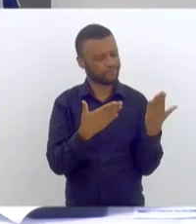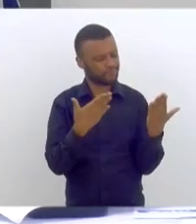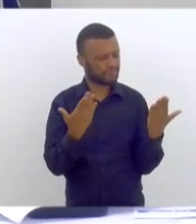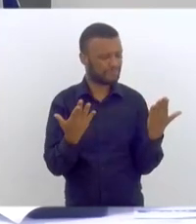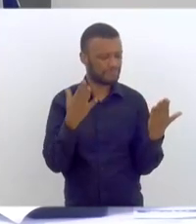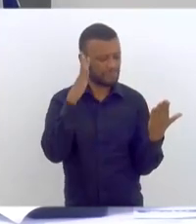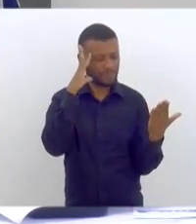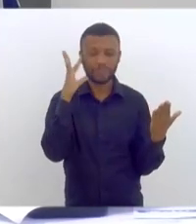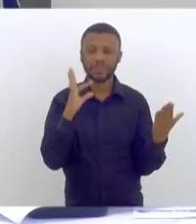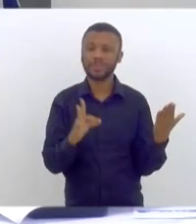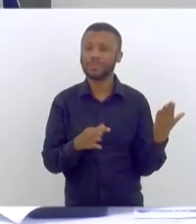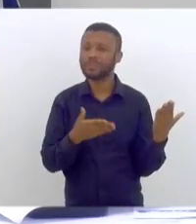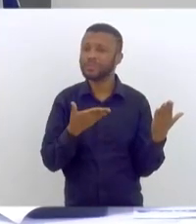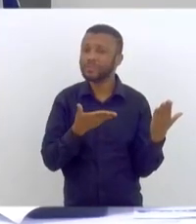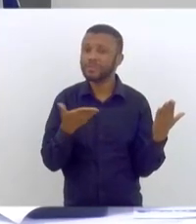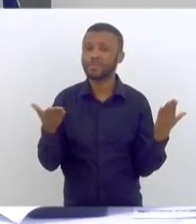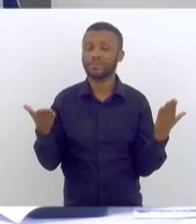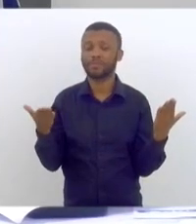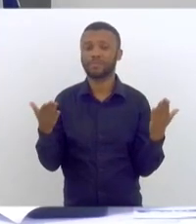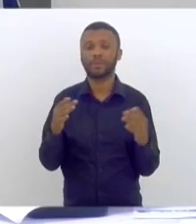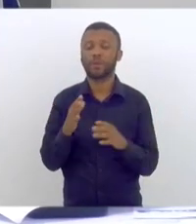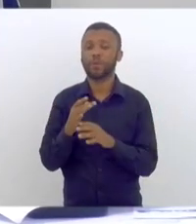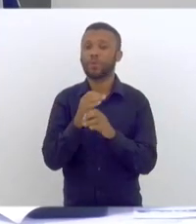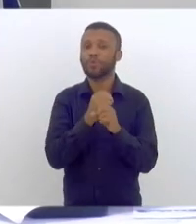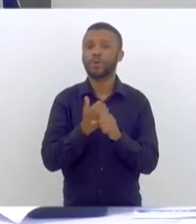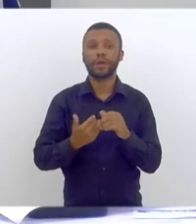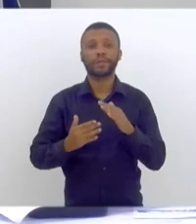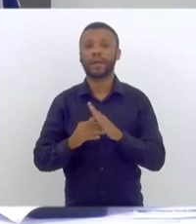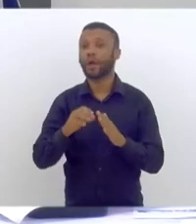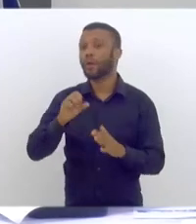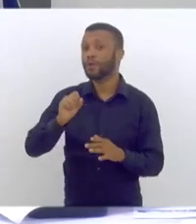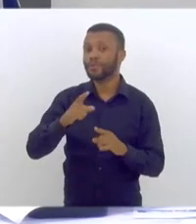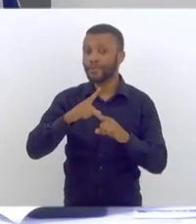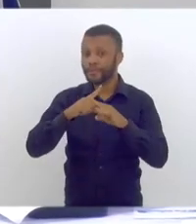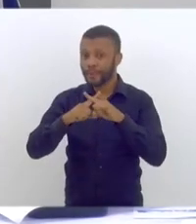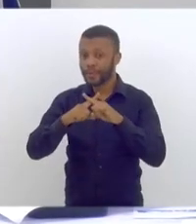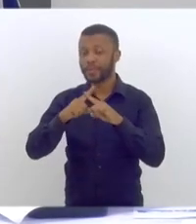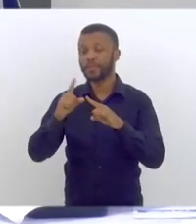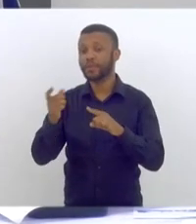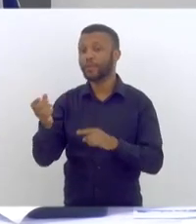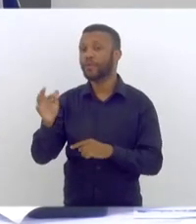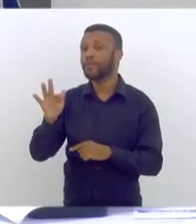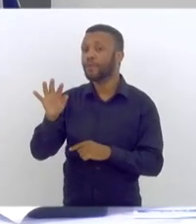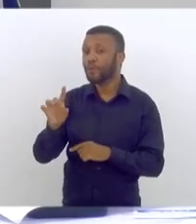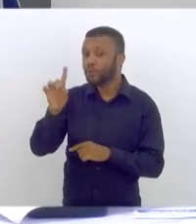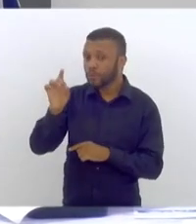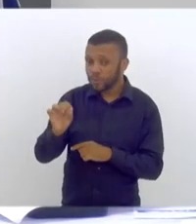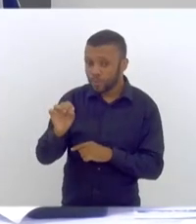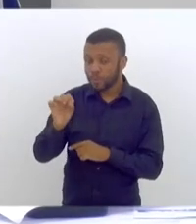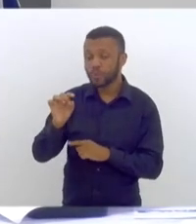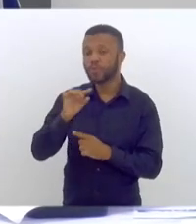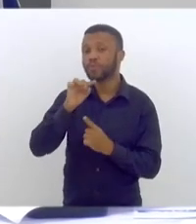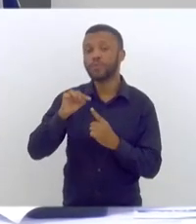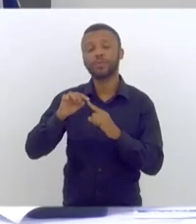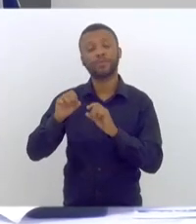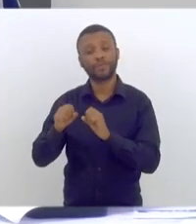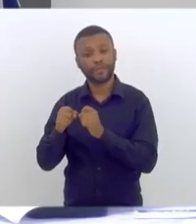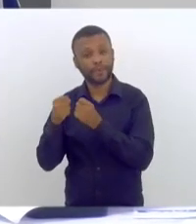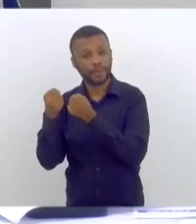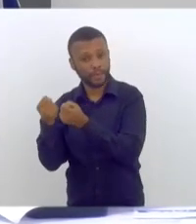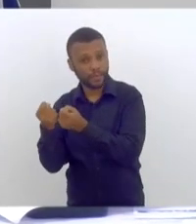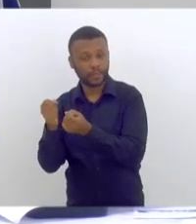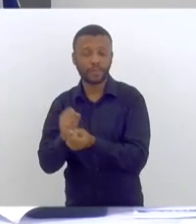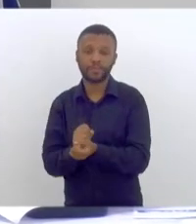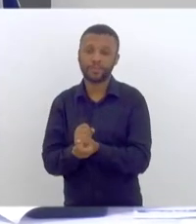esse quando não sabe dizer que totaliza até 8 vezes o patrimônio do fundo é um fundo garantidor é o fundo